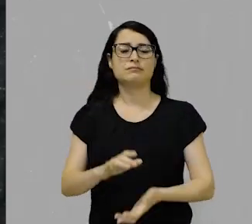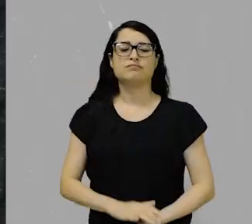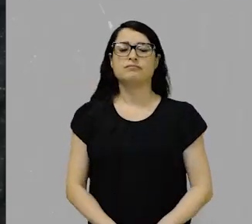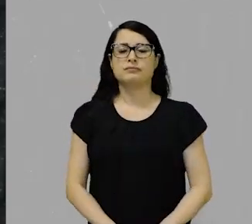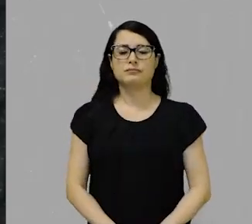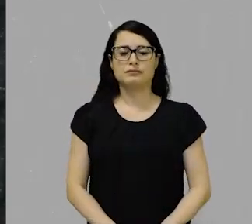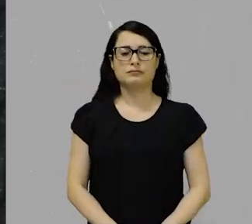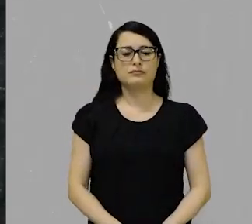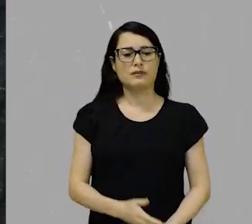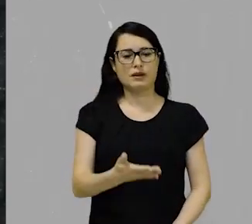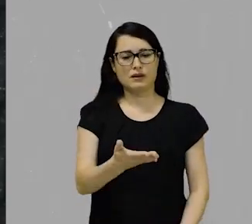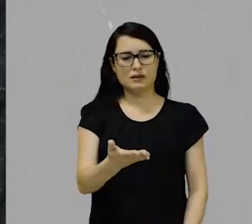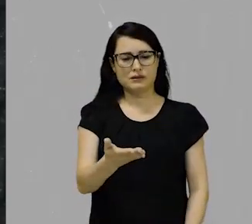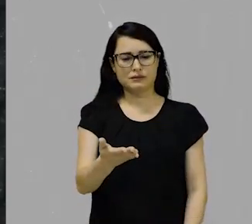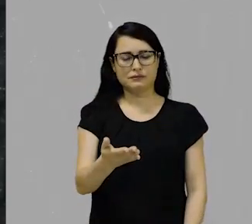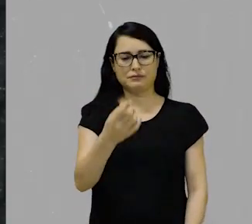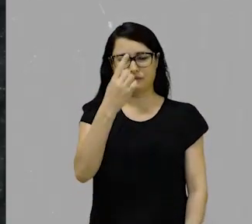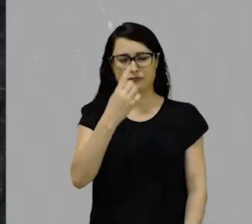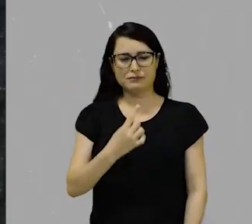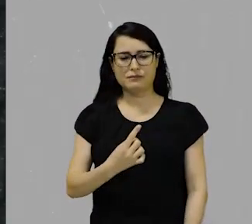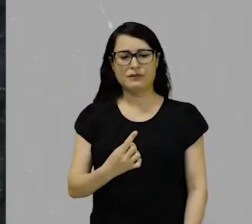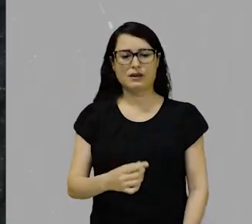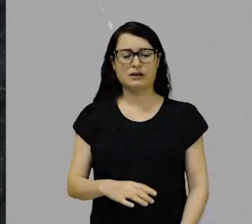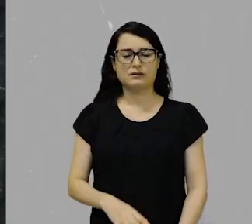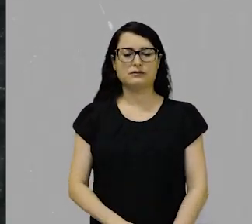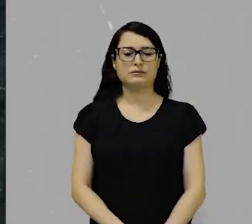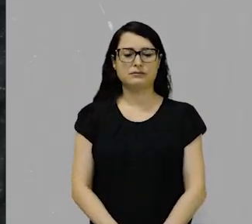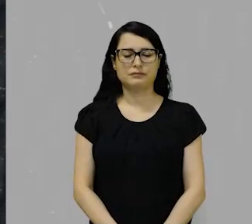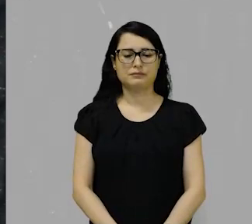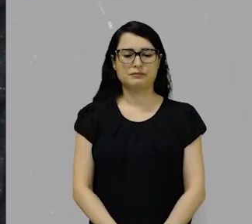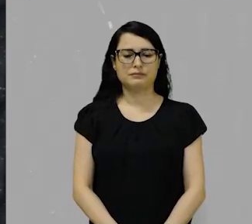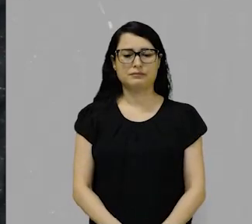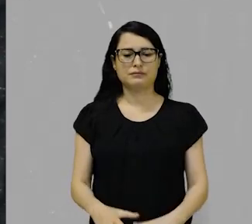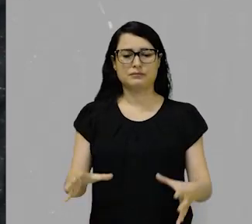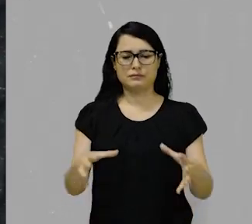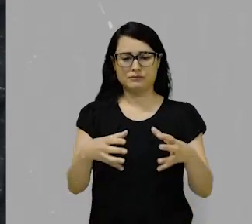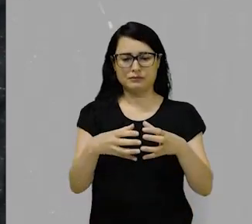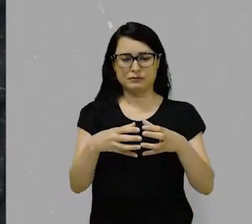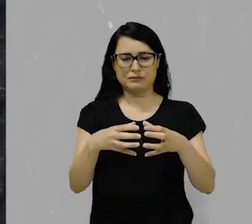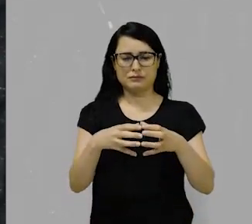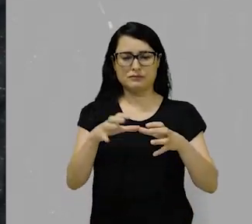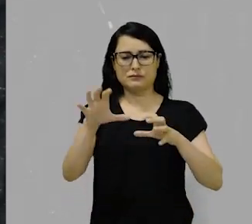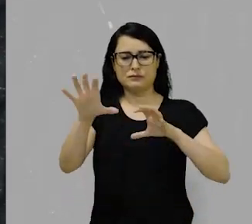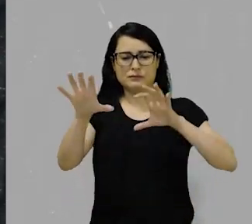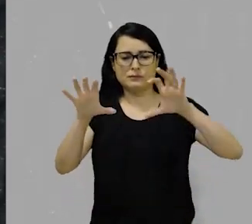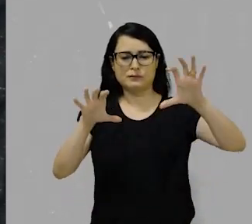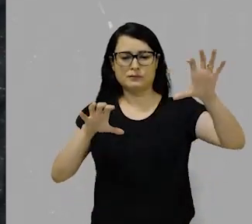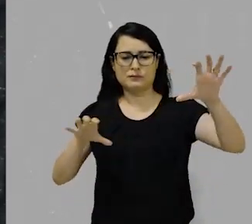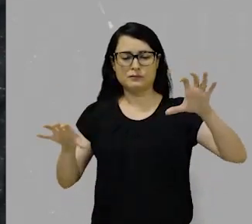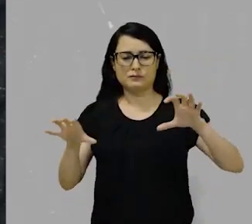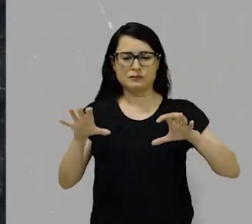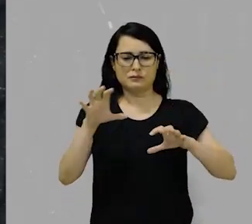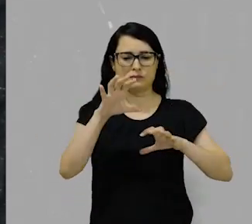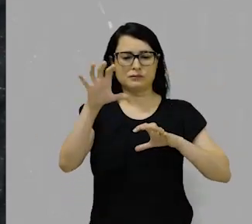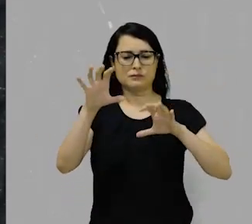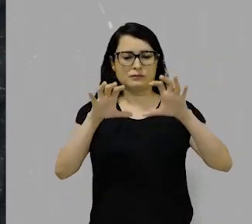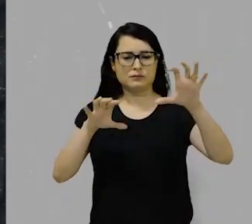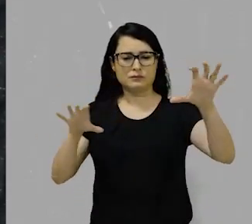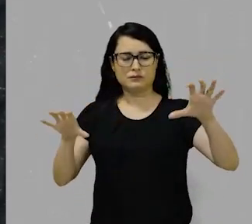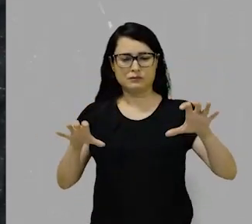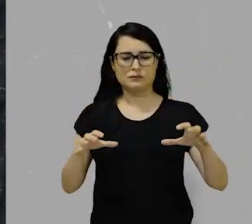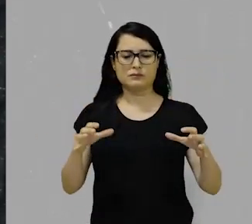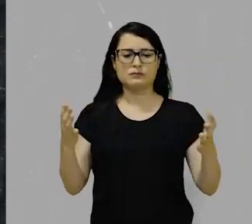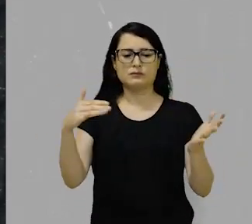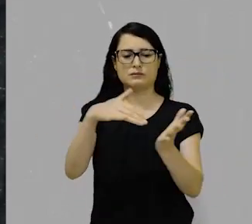aqui, galera, ó. Vê essa imagem, ó. Pangeia, e ela vai se fragmentando e continua a acontecer